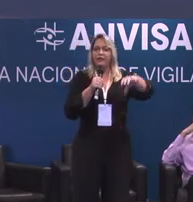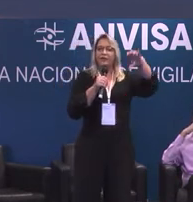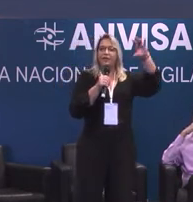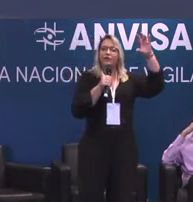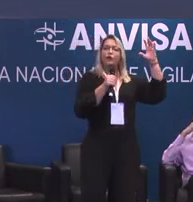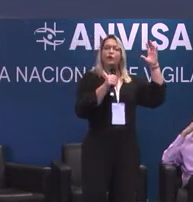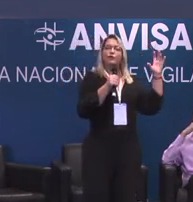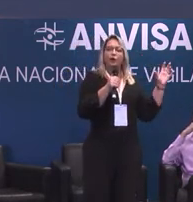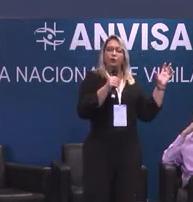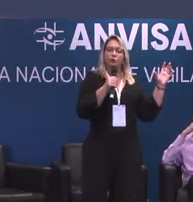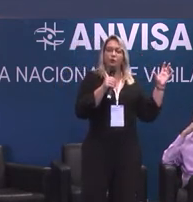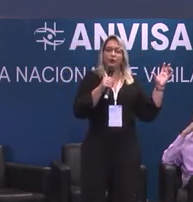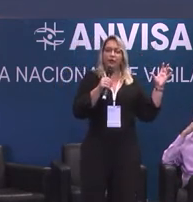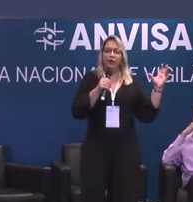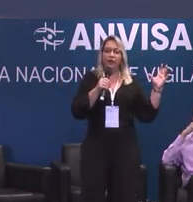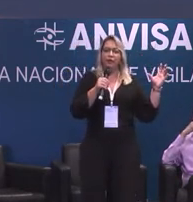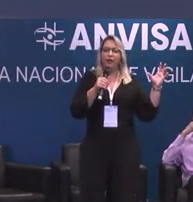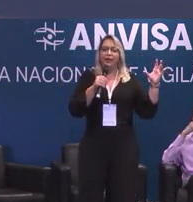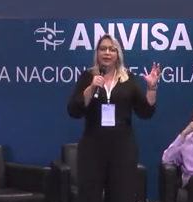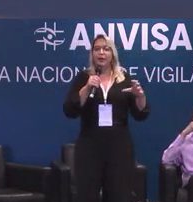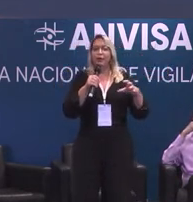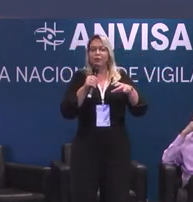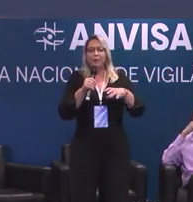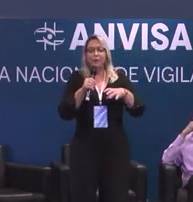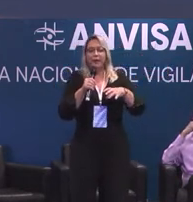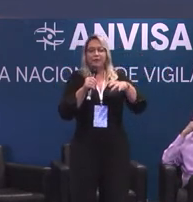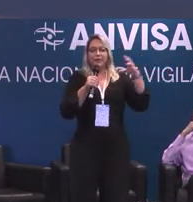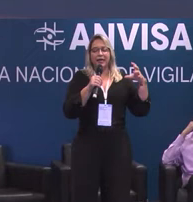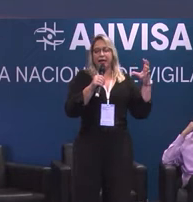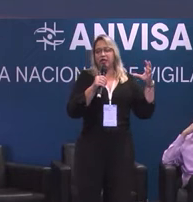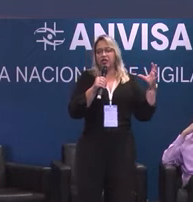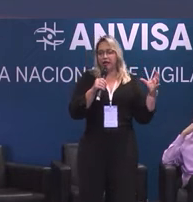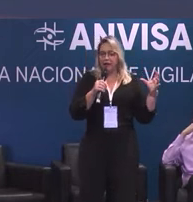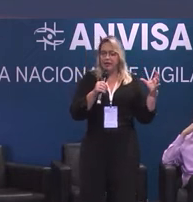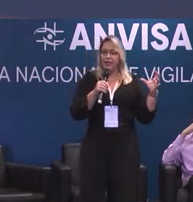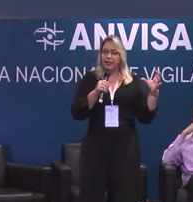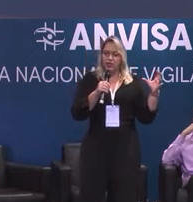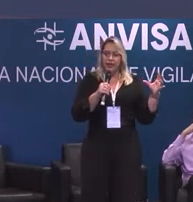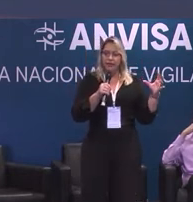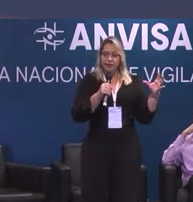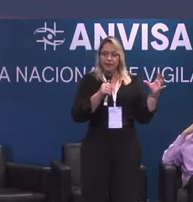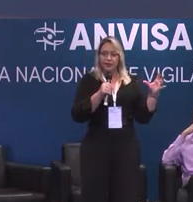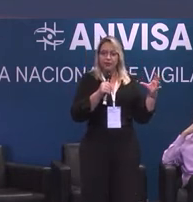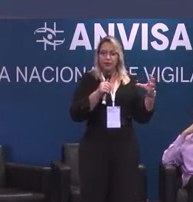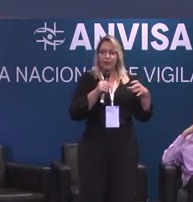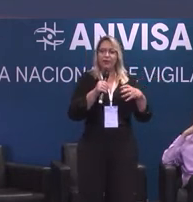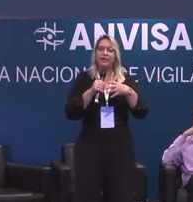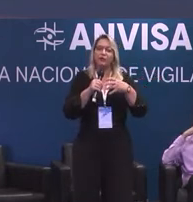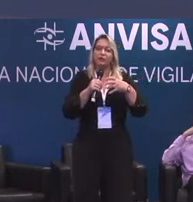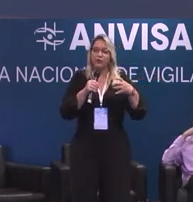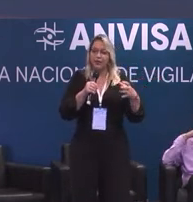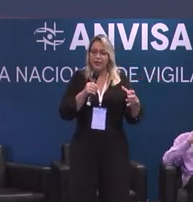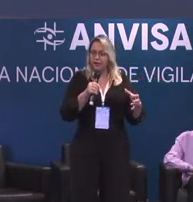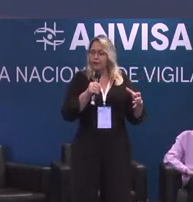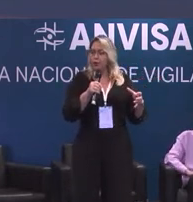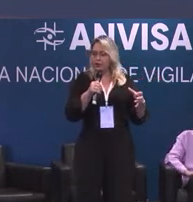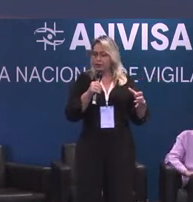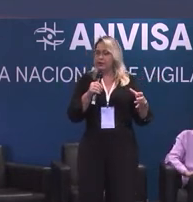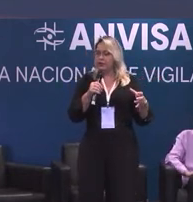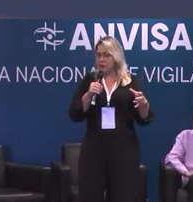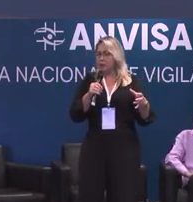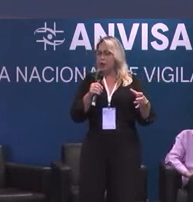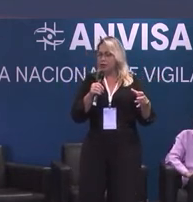vezes, o Código de Saúde muito antigo nem contemplava sequer as técnicas legislativas. Então, não trazia todas essas informações